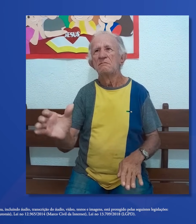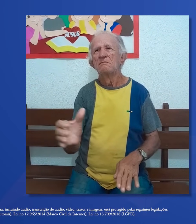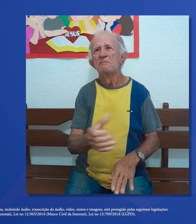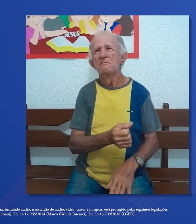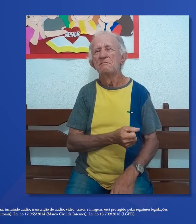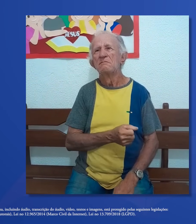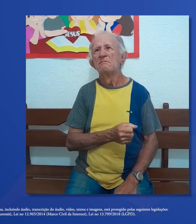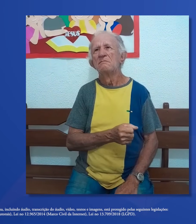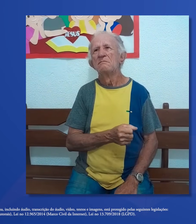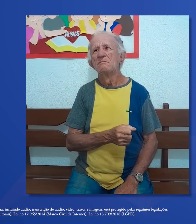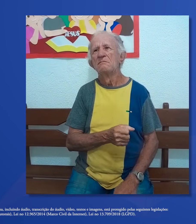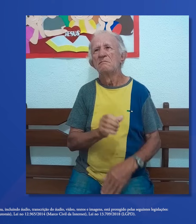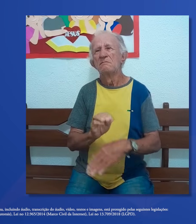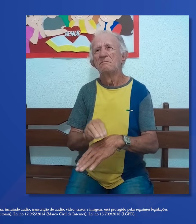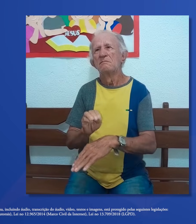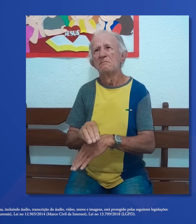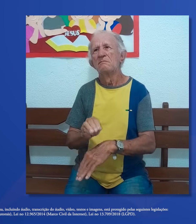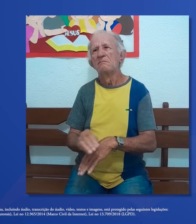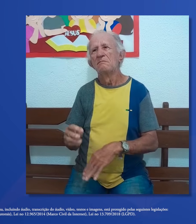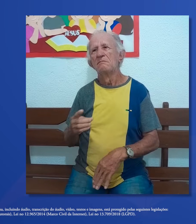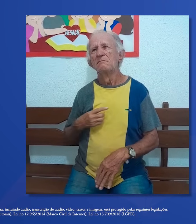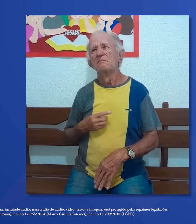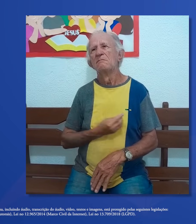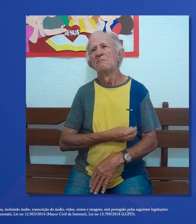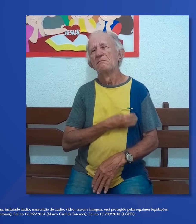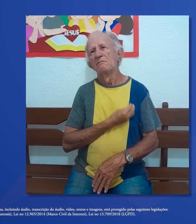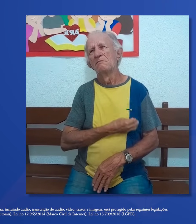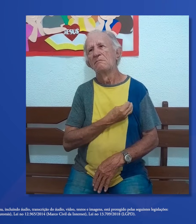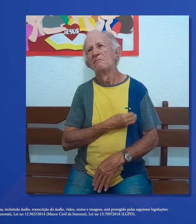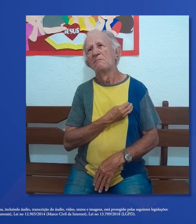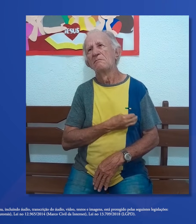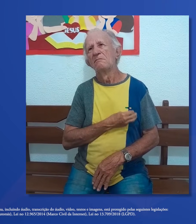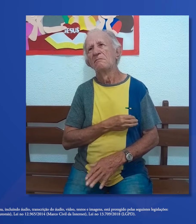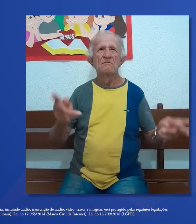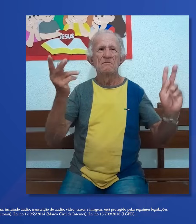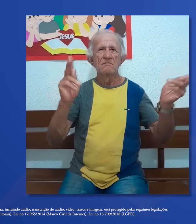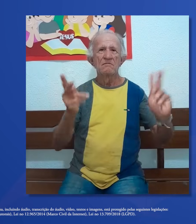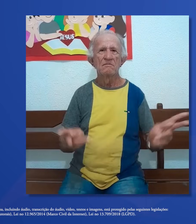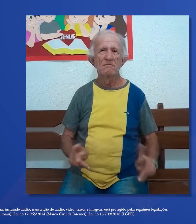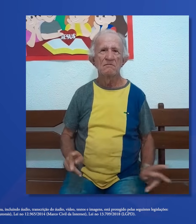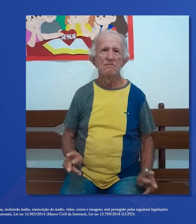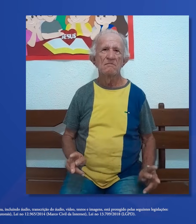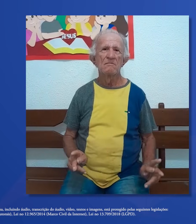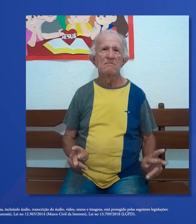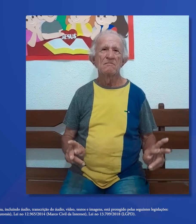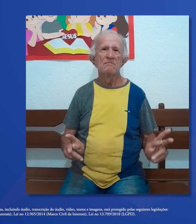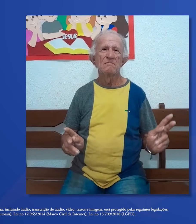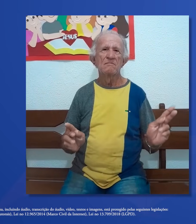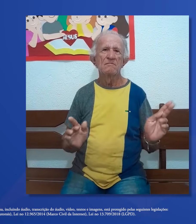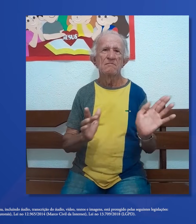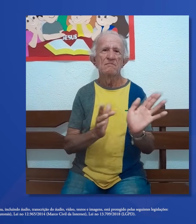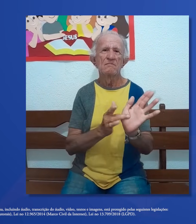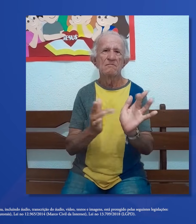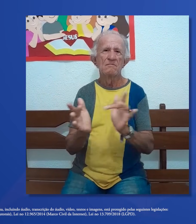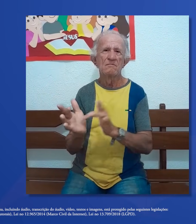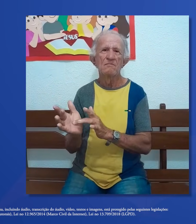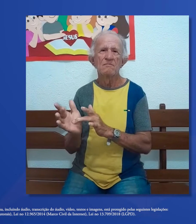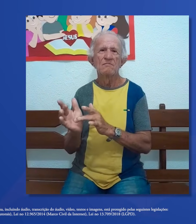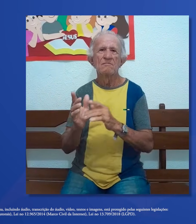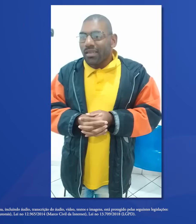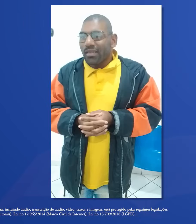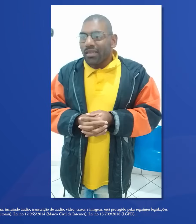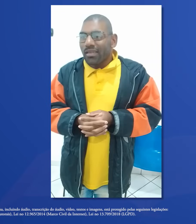Ele nos salva e cuida de nós. A paz do Senhor